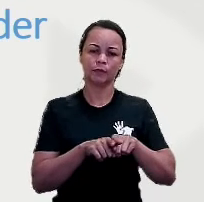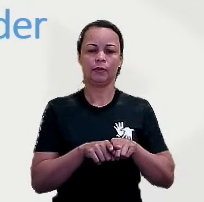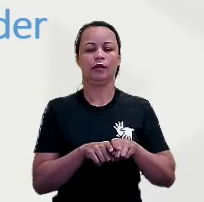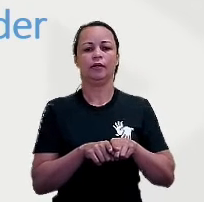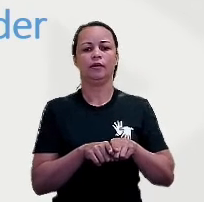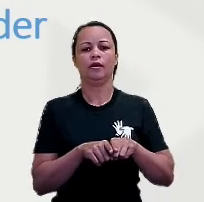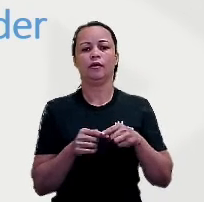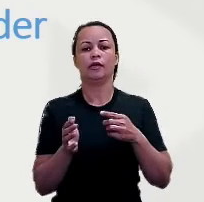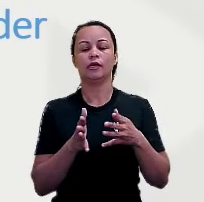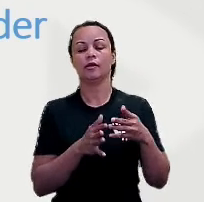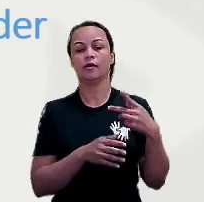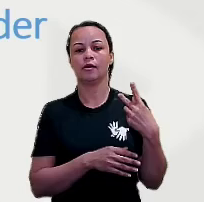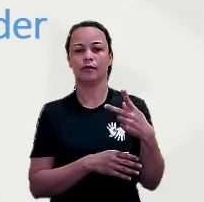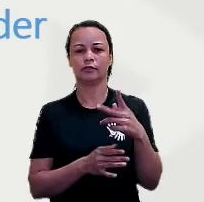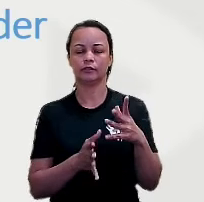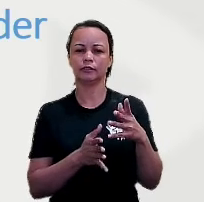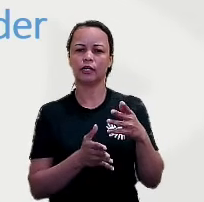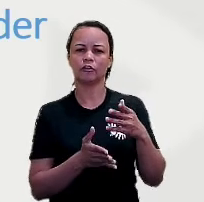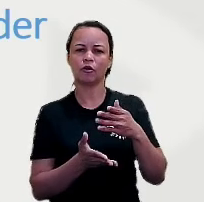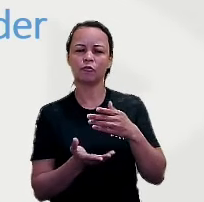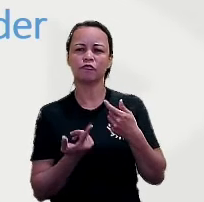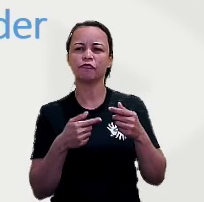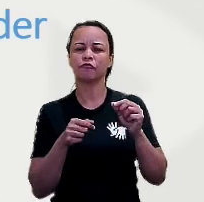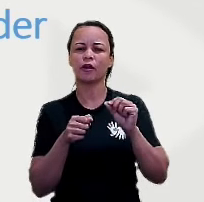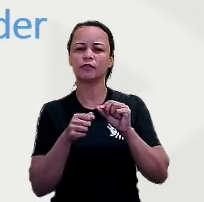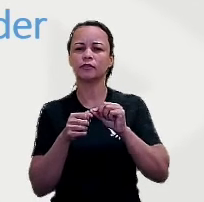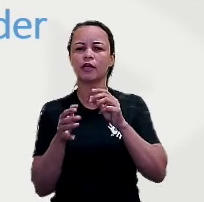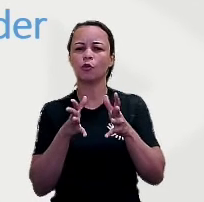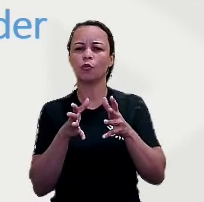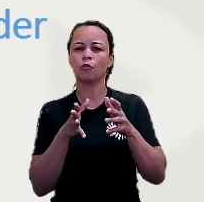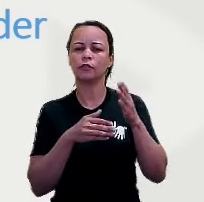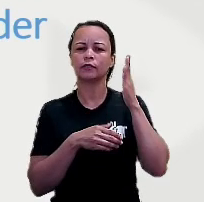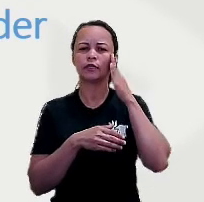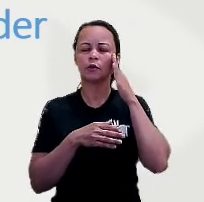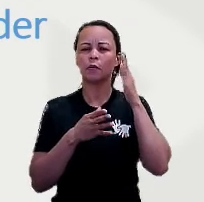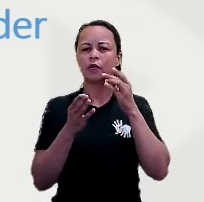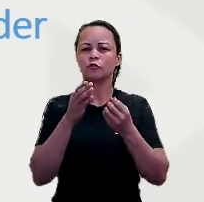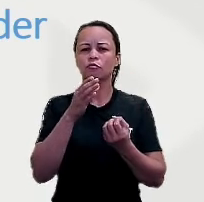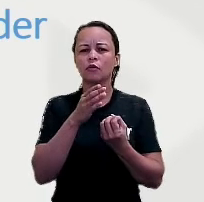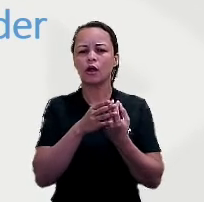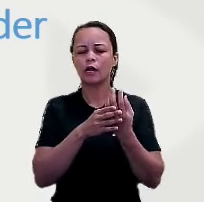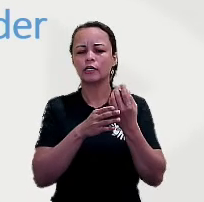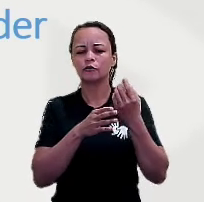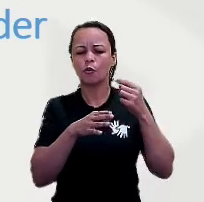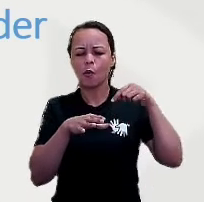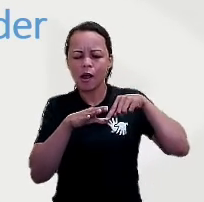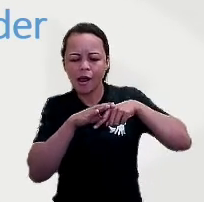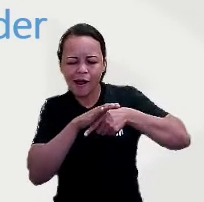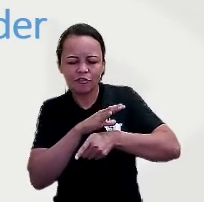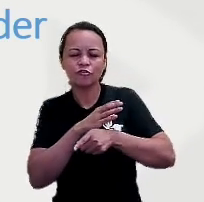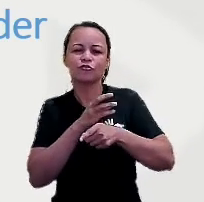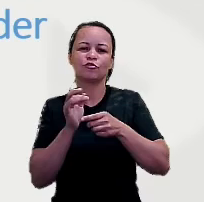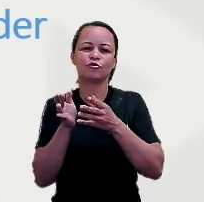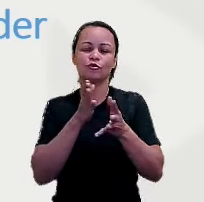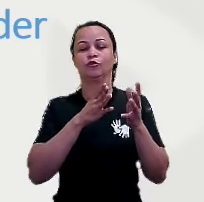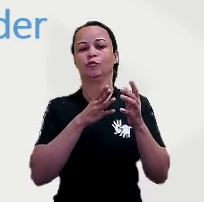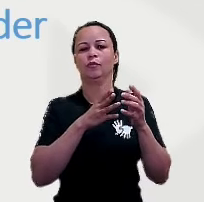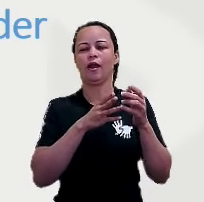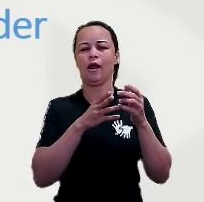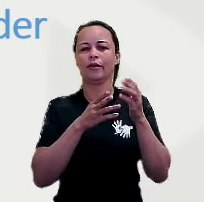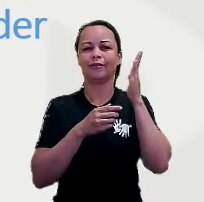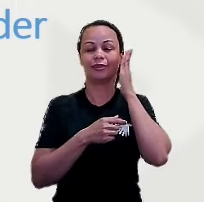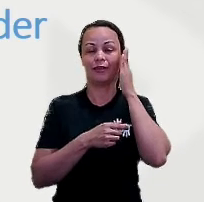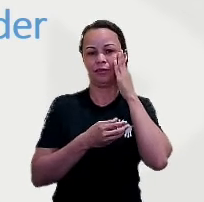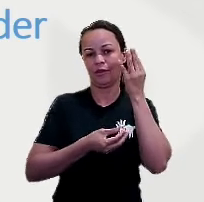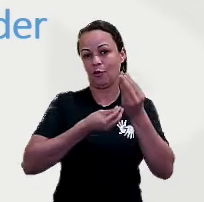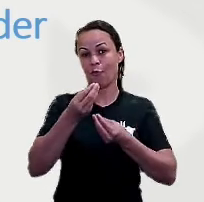vai fazer uma imersão, vai mergulhar, vai ir a fundo para procurar ver como